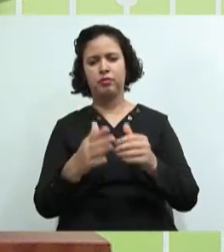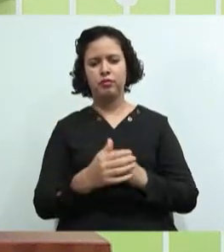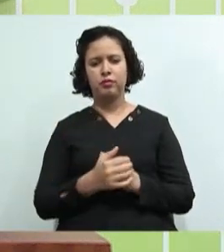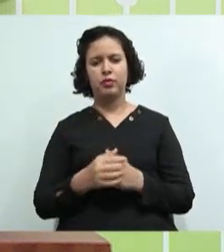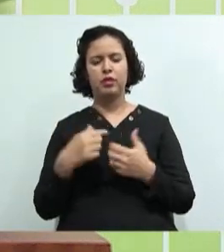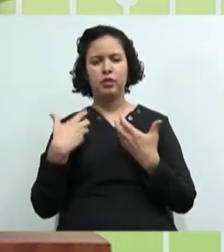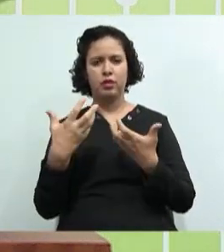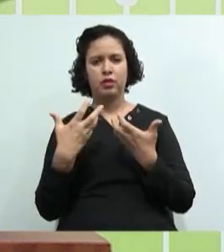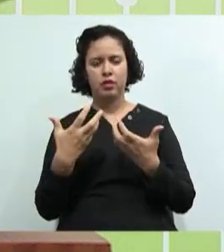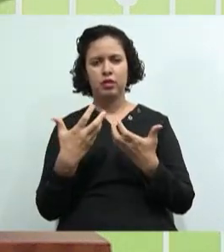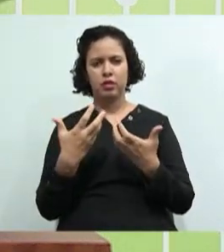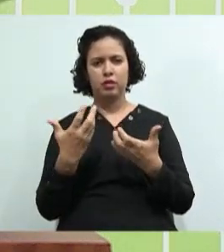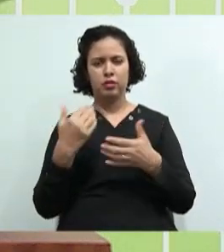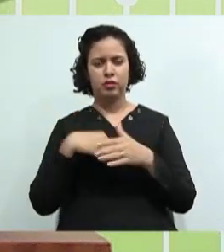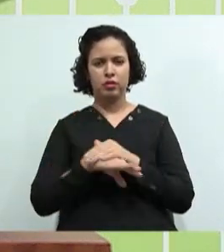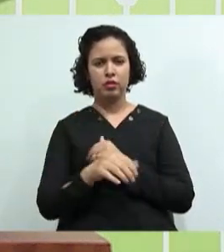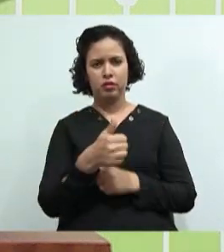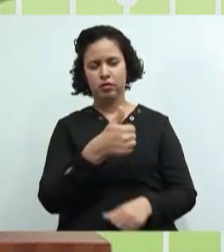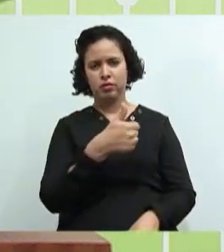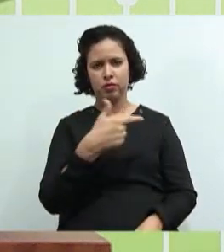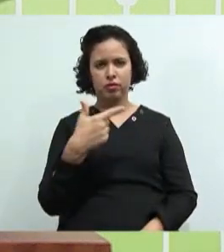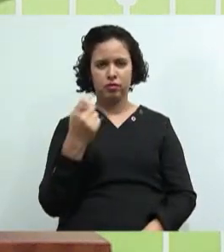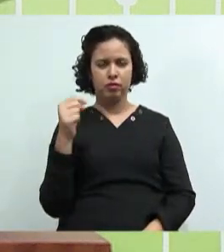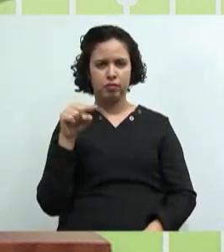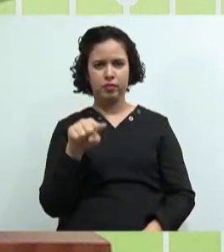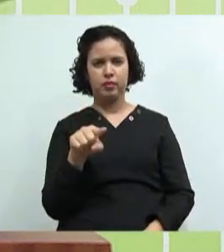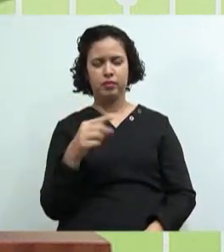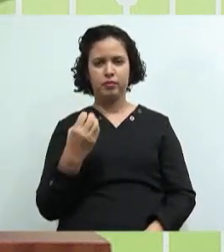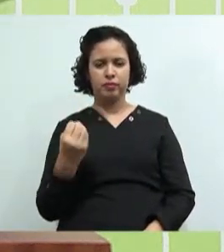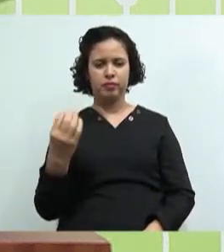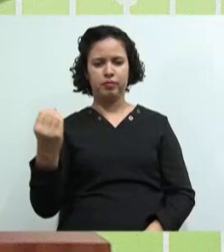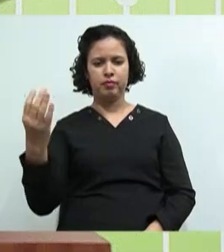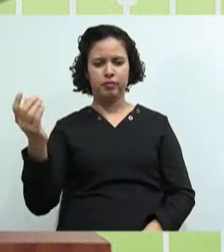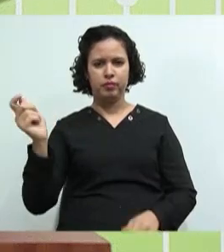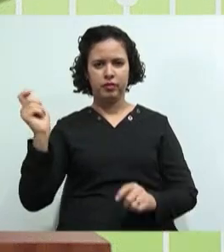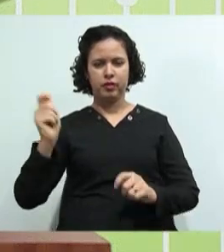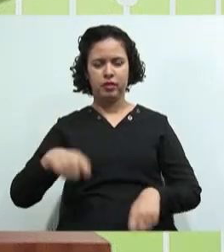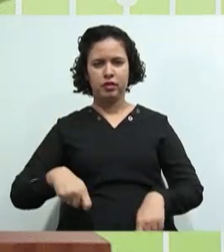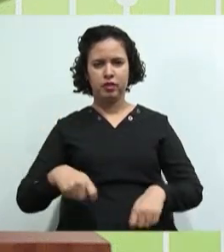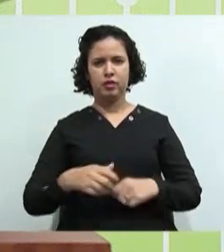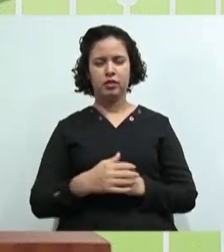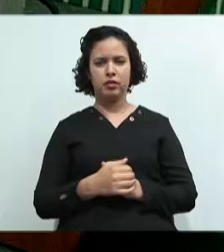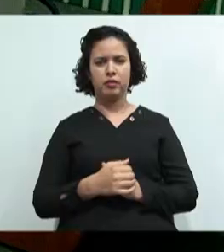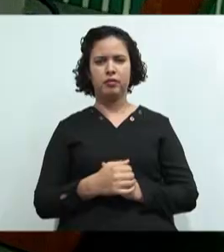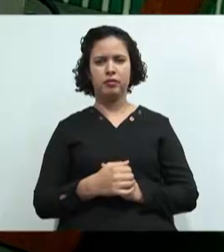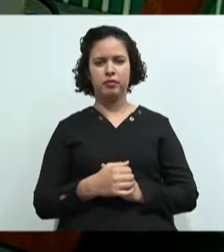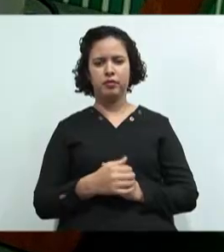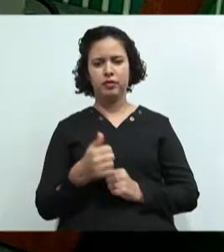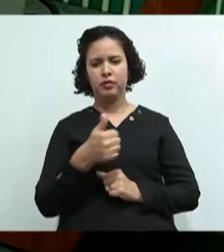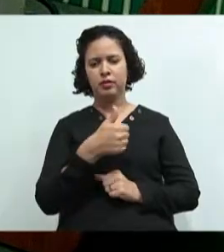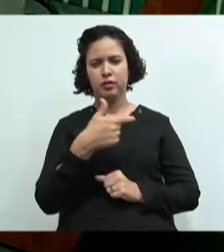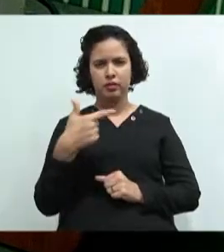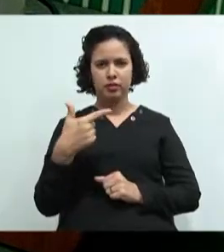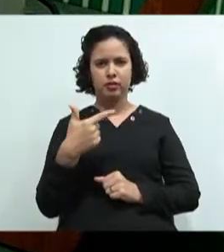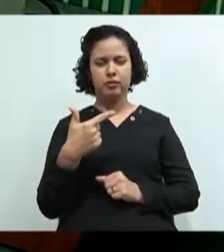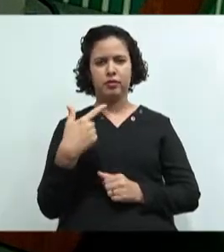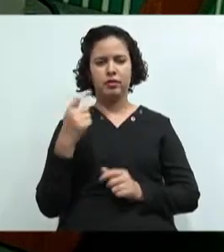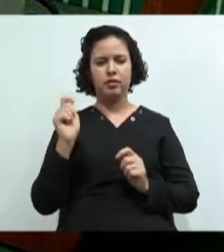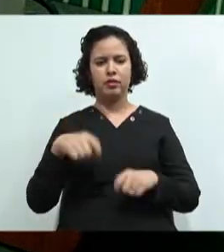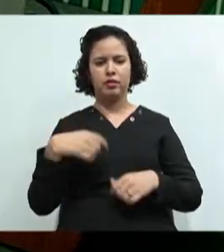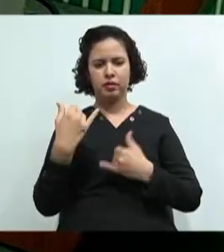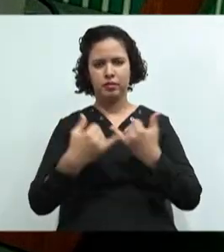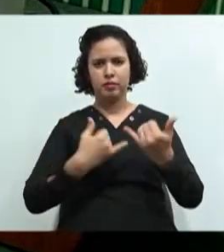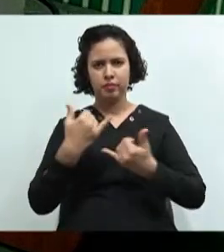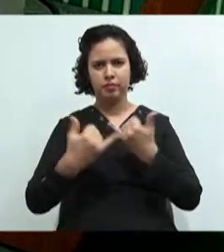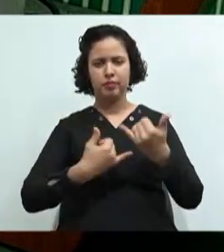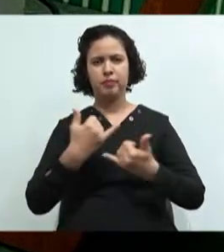quero guardar R$12.000 para me viajar no final do ano. Será que 12 mil dá, professor? Eu 12 mil dá para brincar um pouquinho, né, professor? Dá para fazer